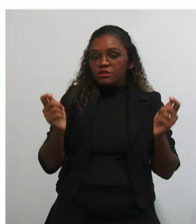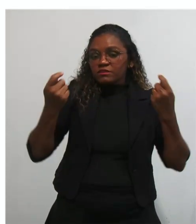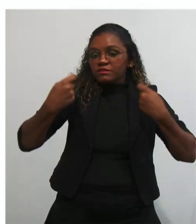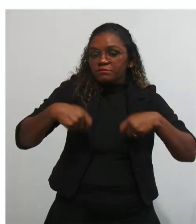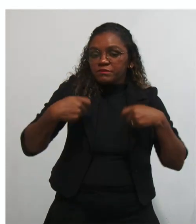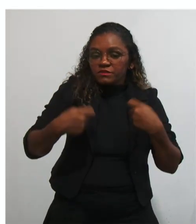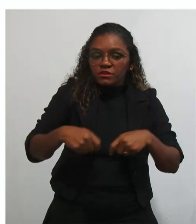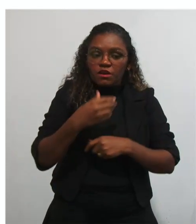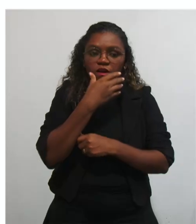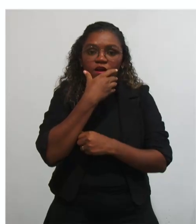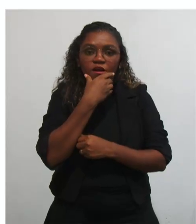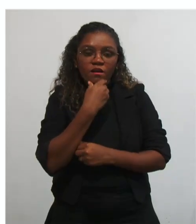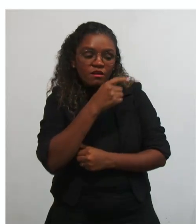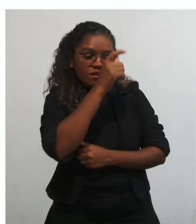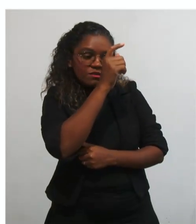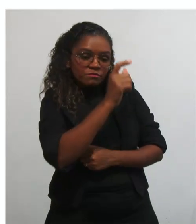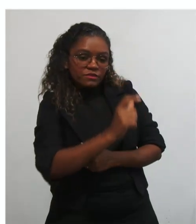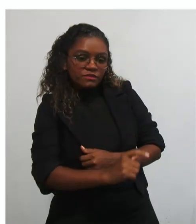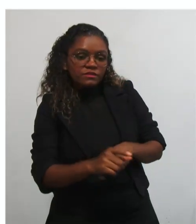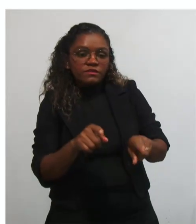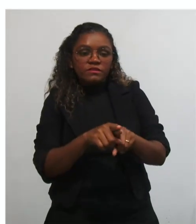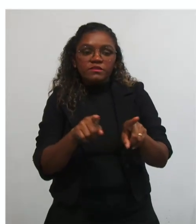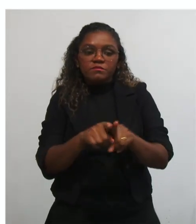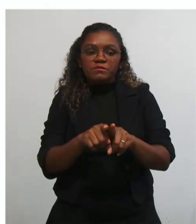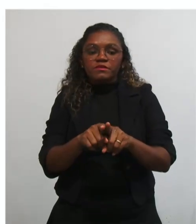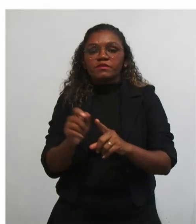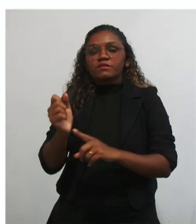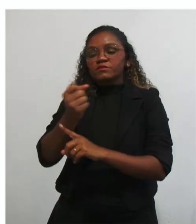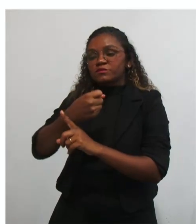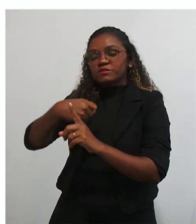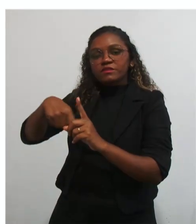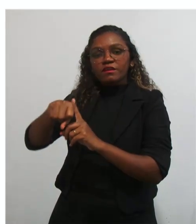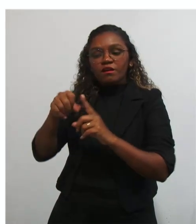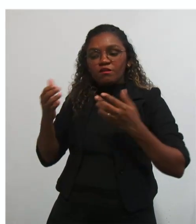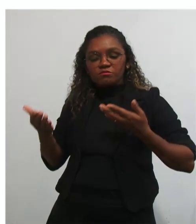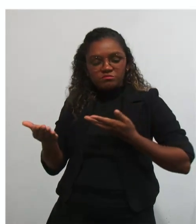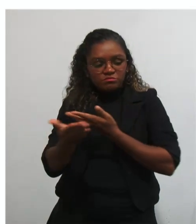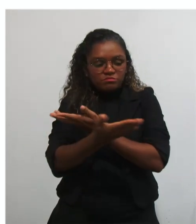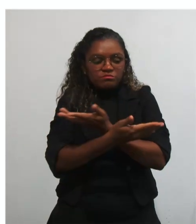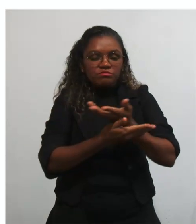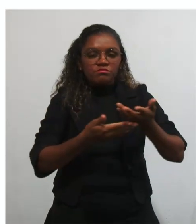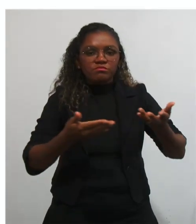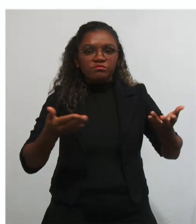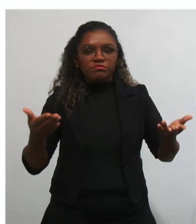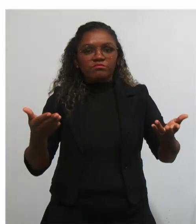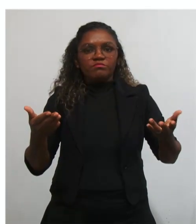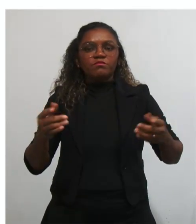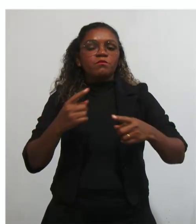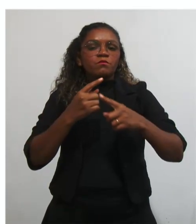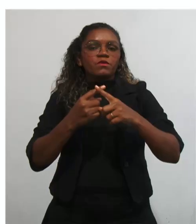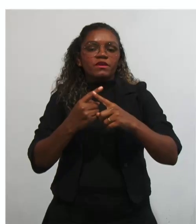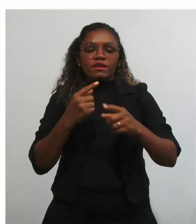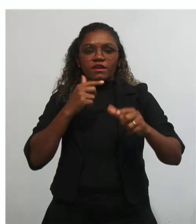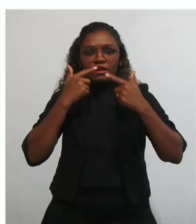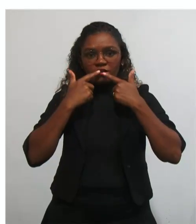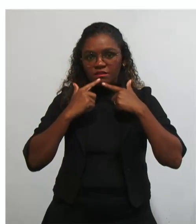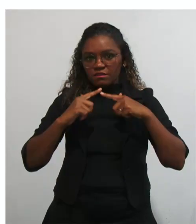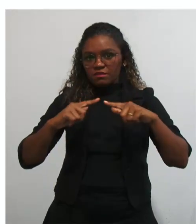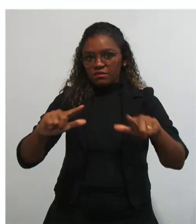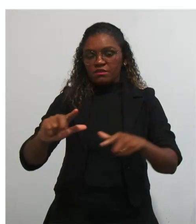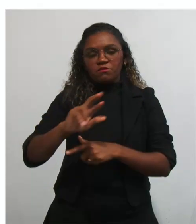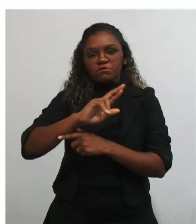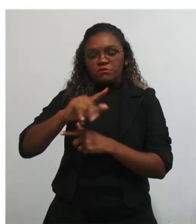social. Olha aqui o social também, né? A linguagem não é neutra e nem imparcial.